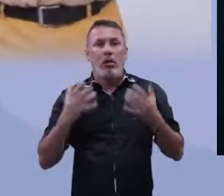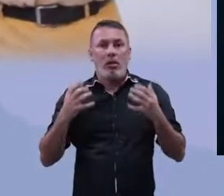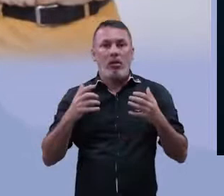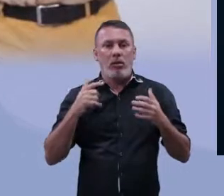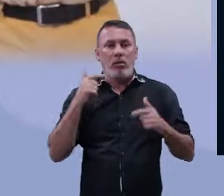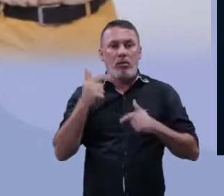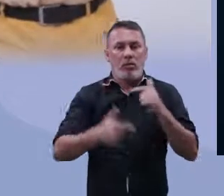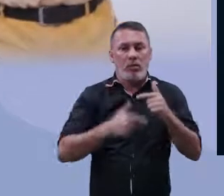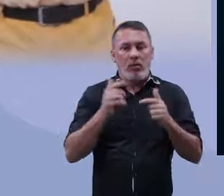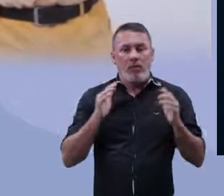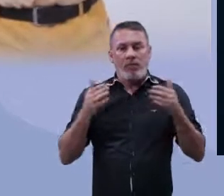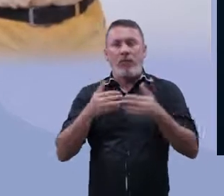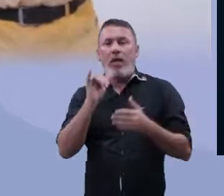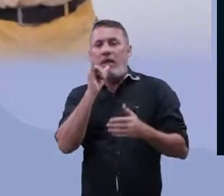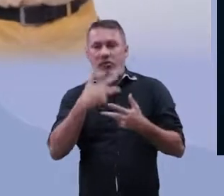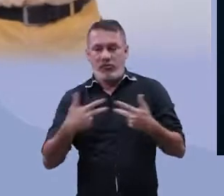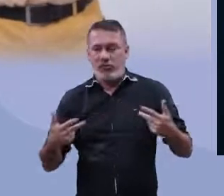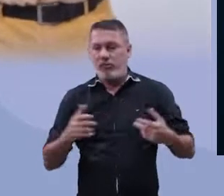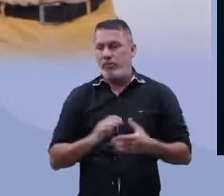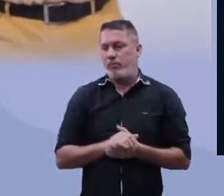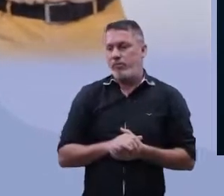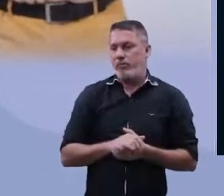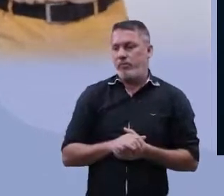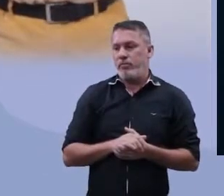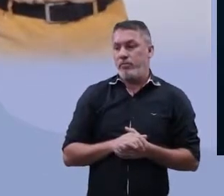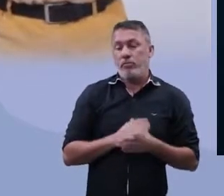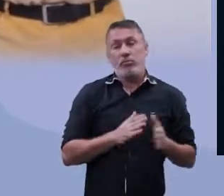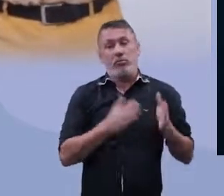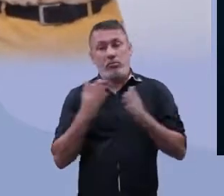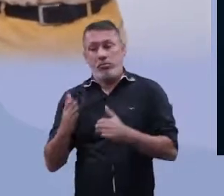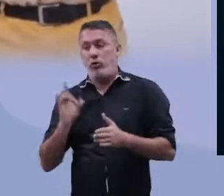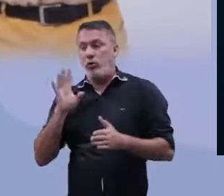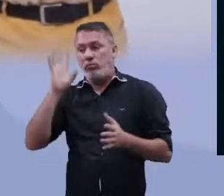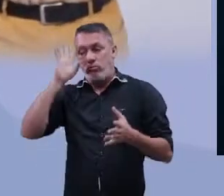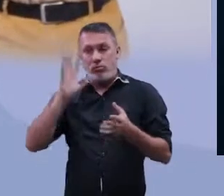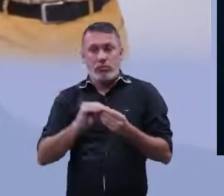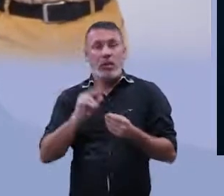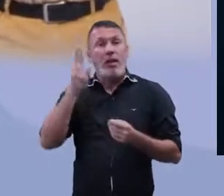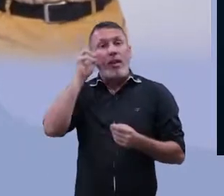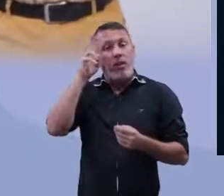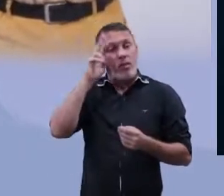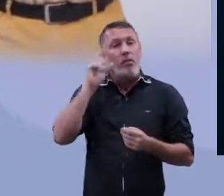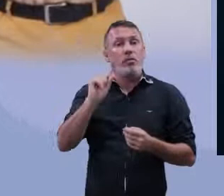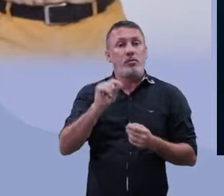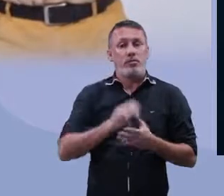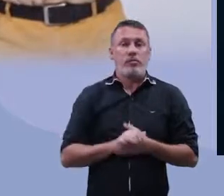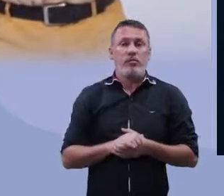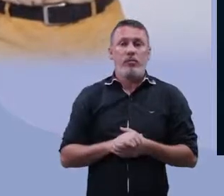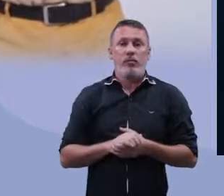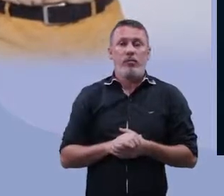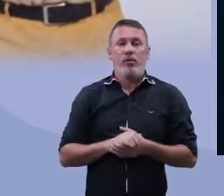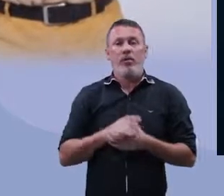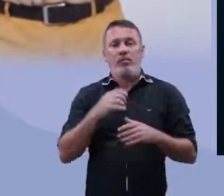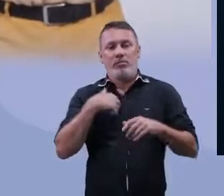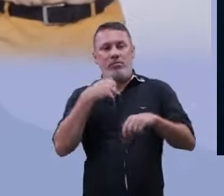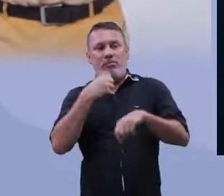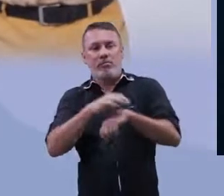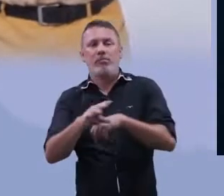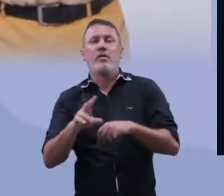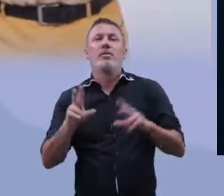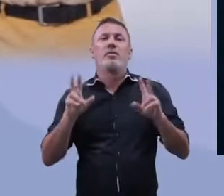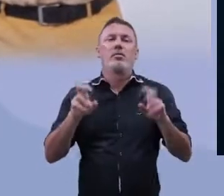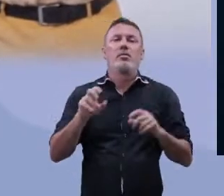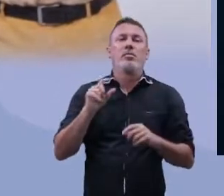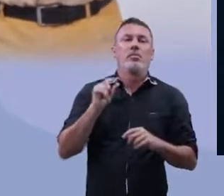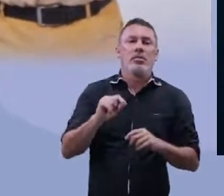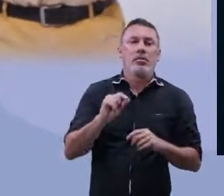sua questão energética. E aí, só relembrando, né, quando nós falamos, né, da